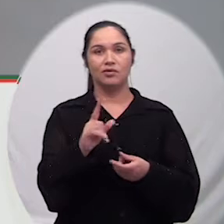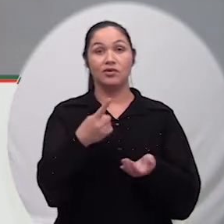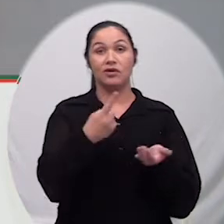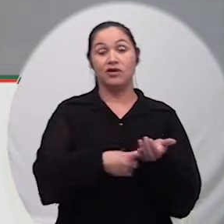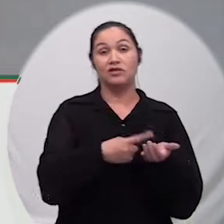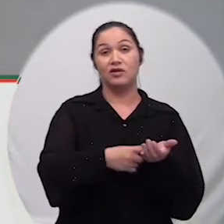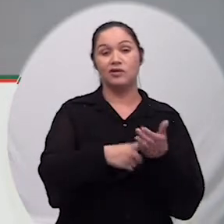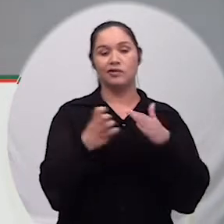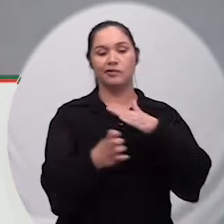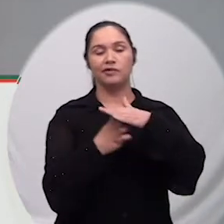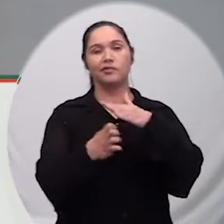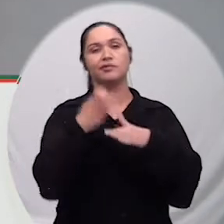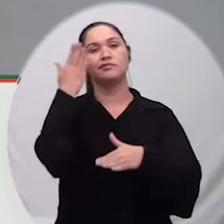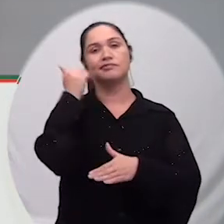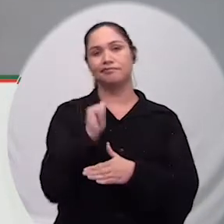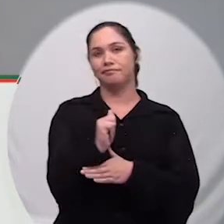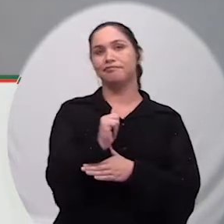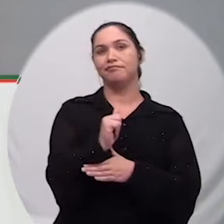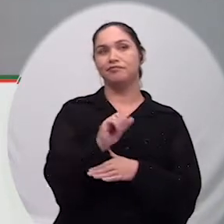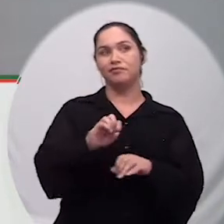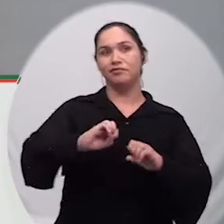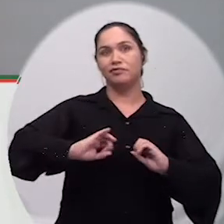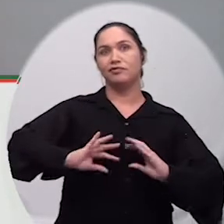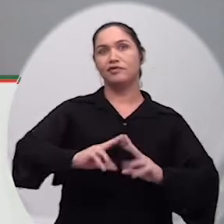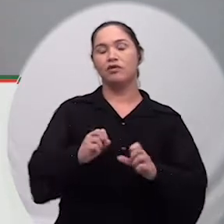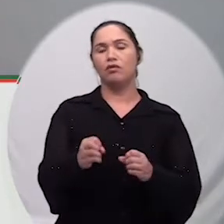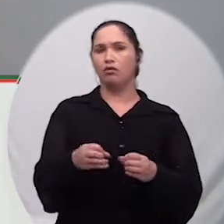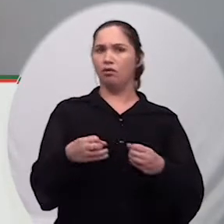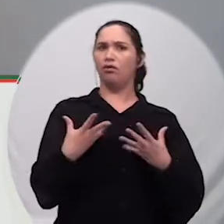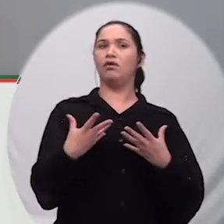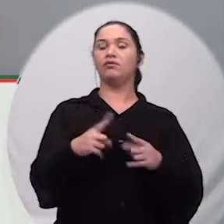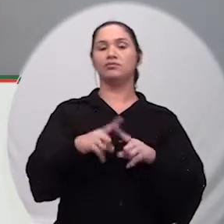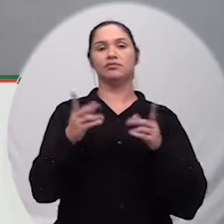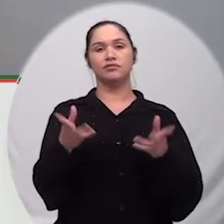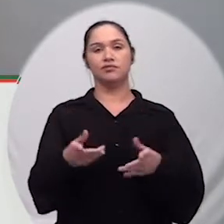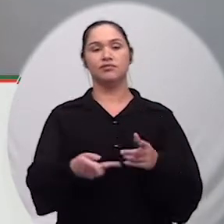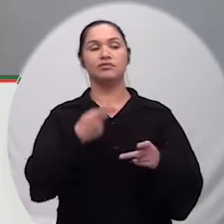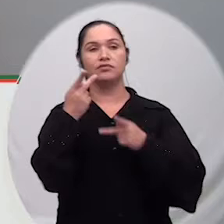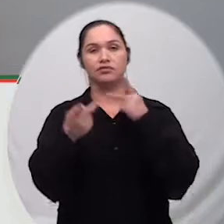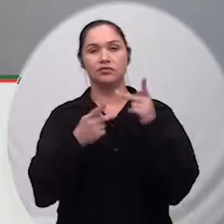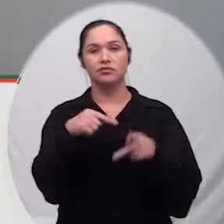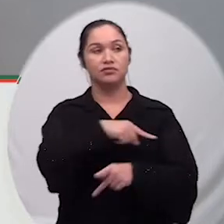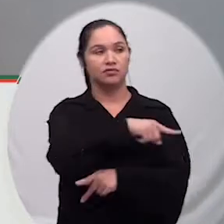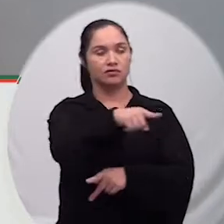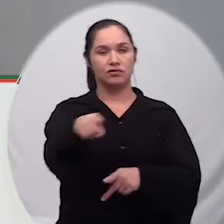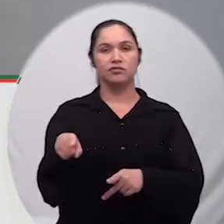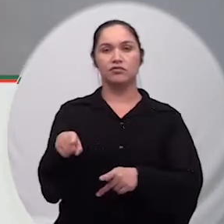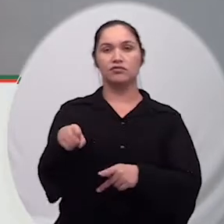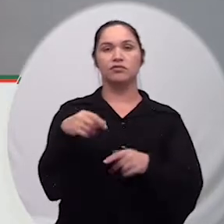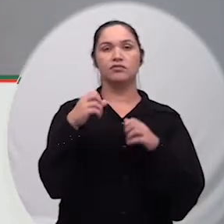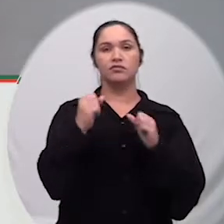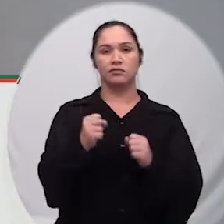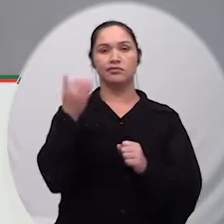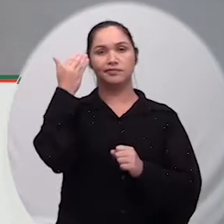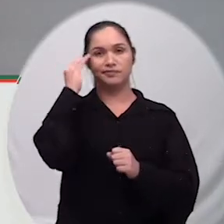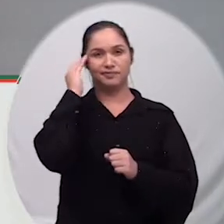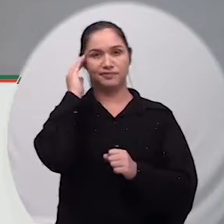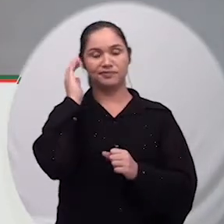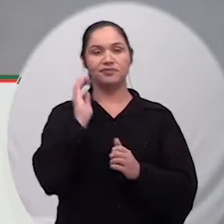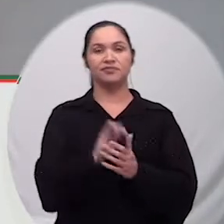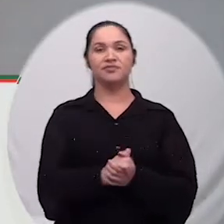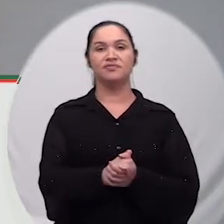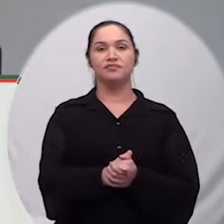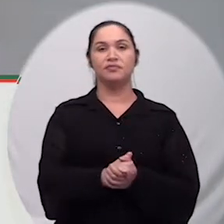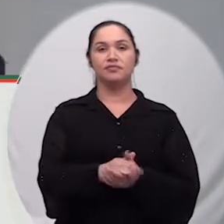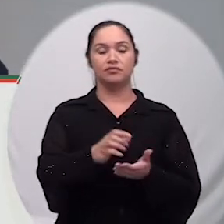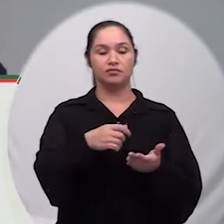de longe, nem eles sabiam, né? Ficaram surpresos, meu Deus. Mas até eu vou falar aqui para ficar gravado, para vocês também dar uma olhadinha. É só conferir e verificar a publicação do